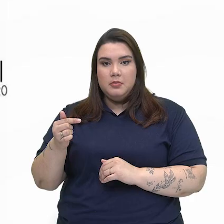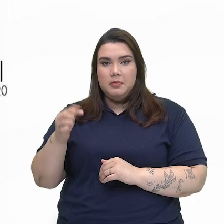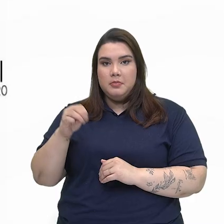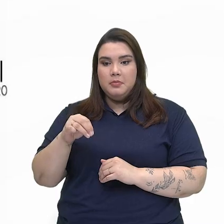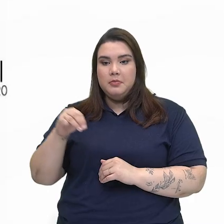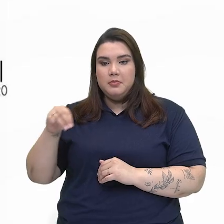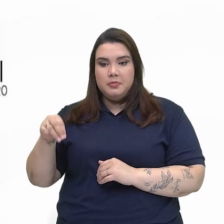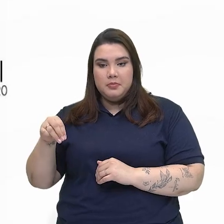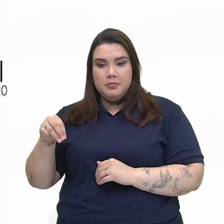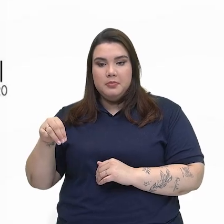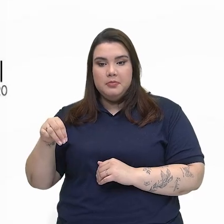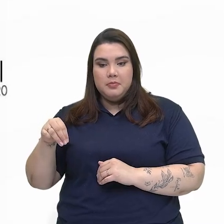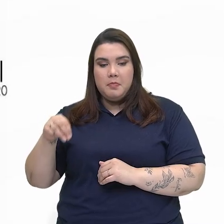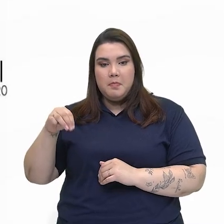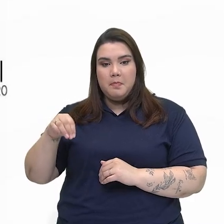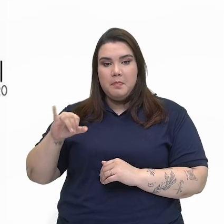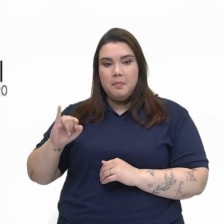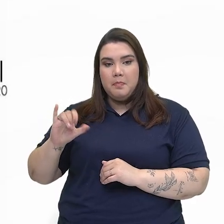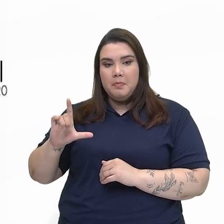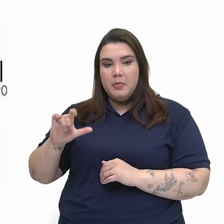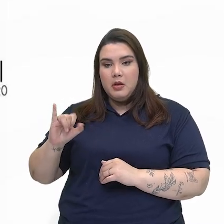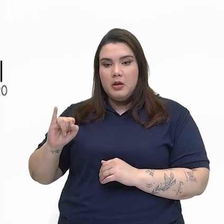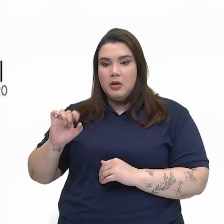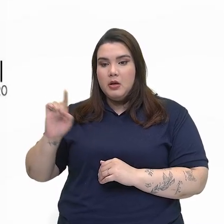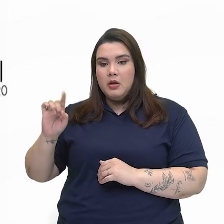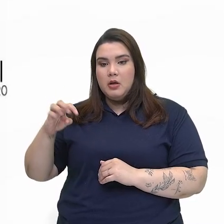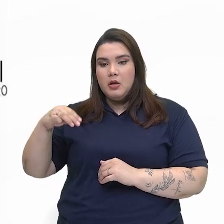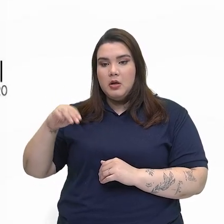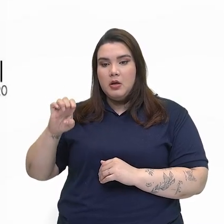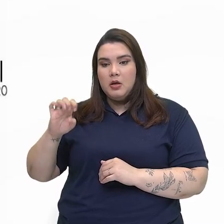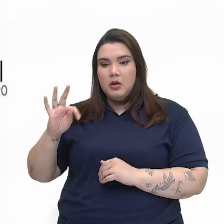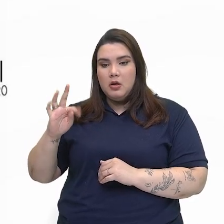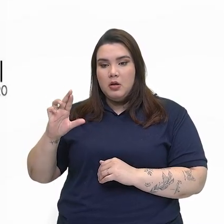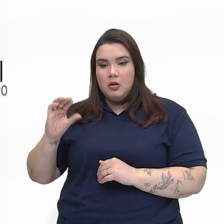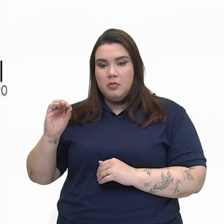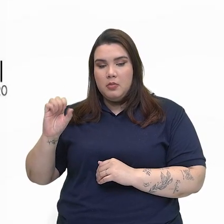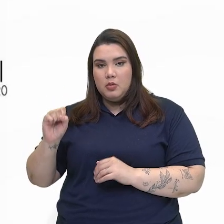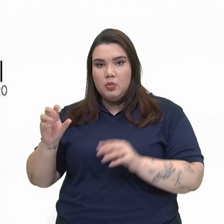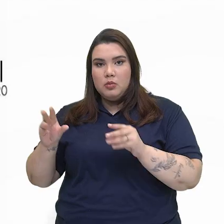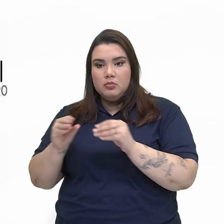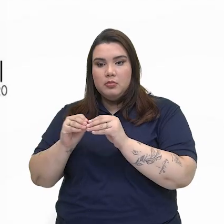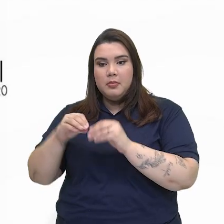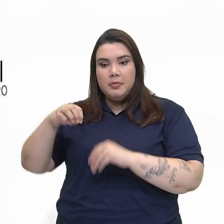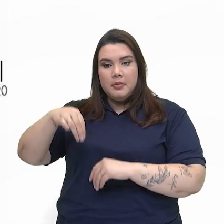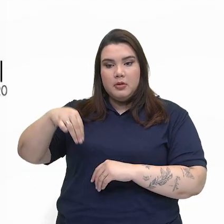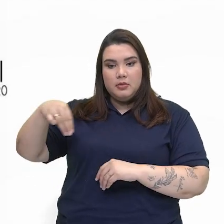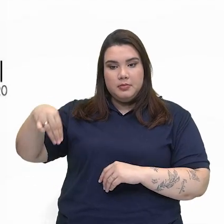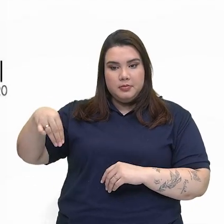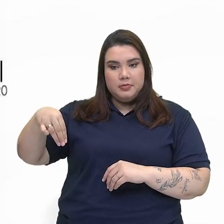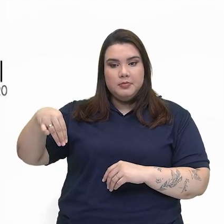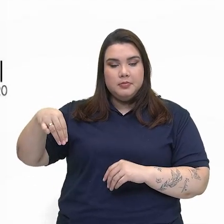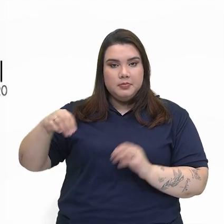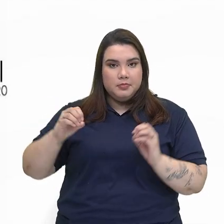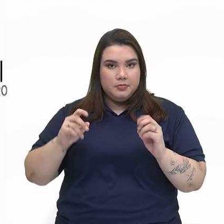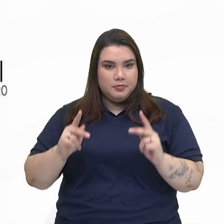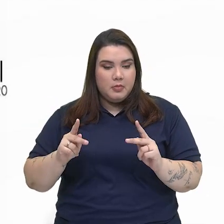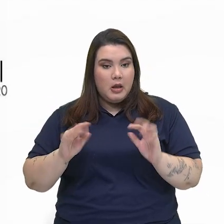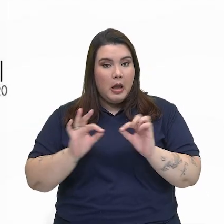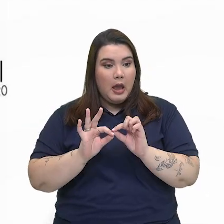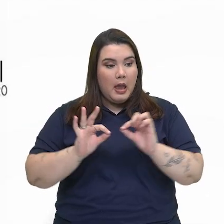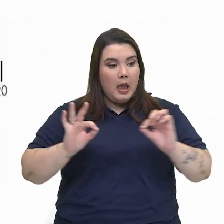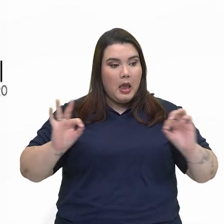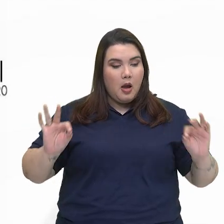67 milímetros. Olha só, pessoal, essa régua aqui, ela está graduada em centímetros e subdividida em milímetros, né? Porque